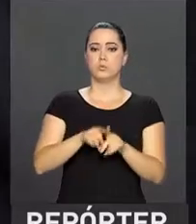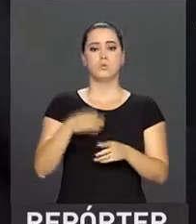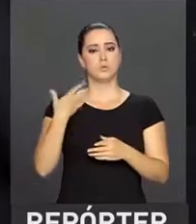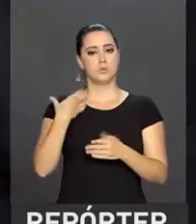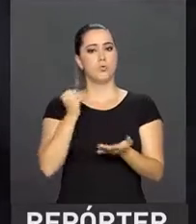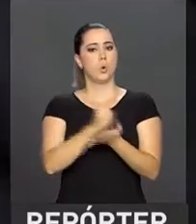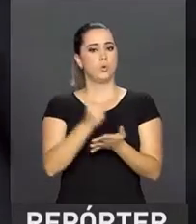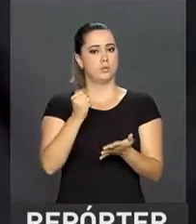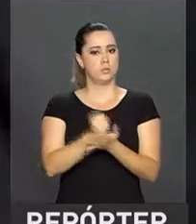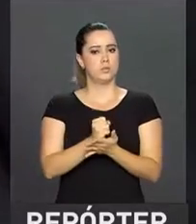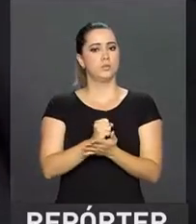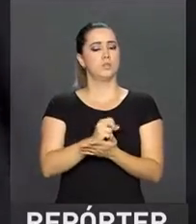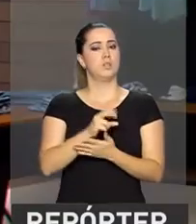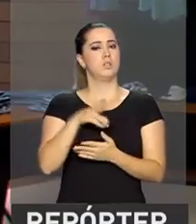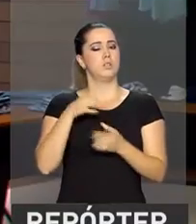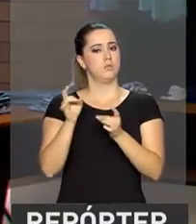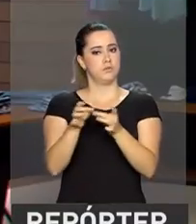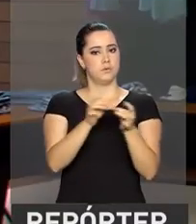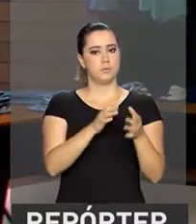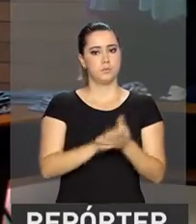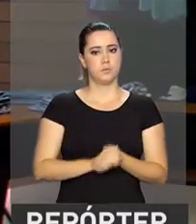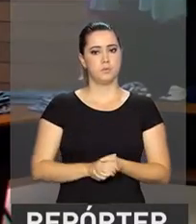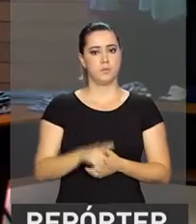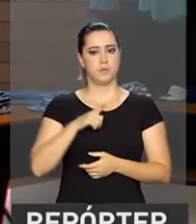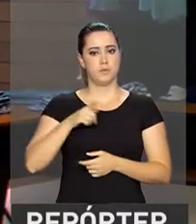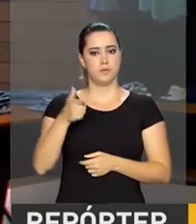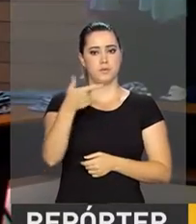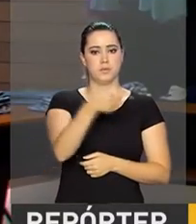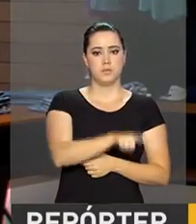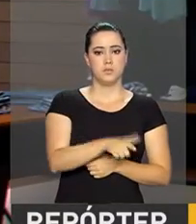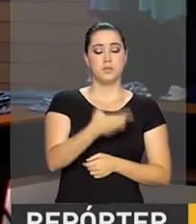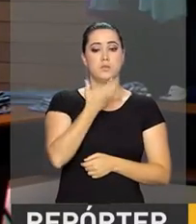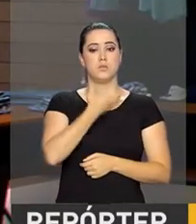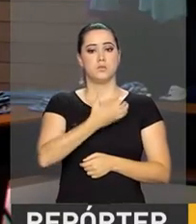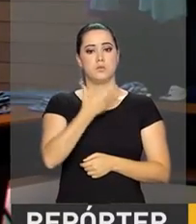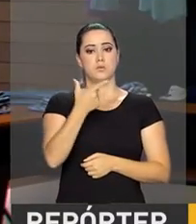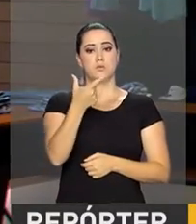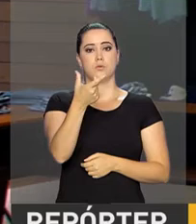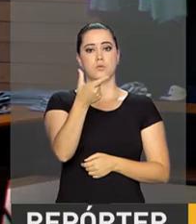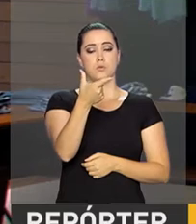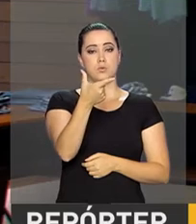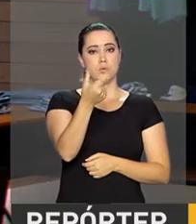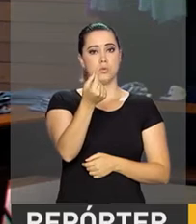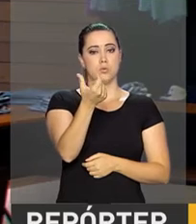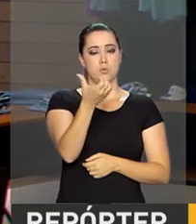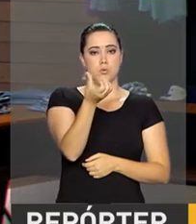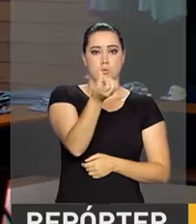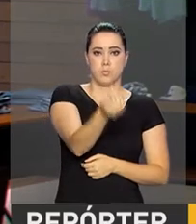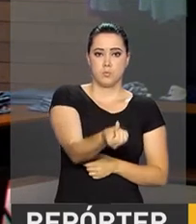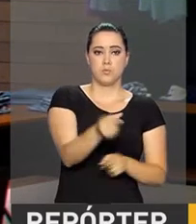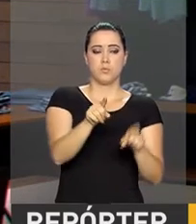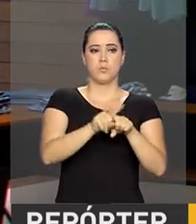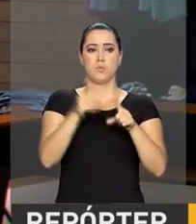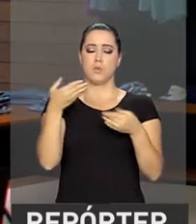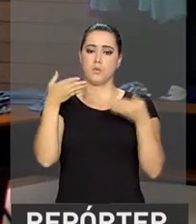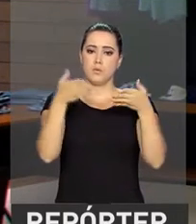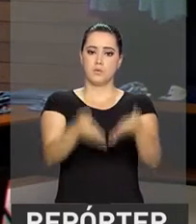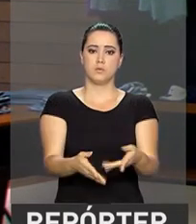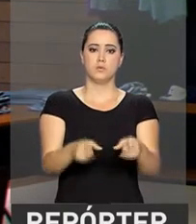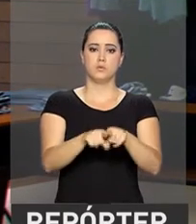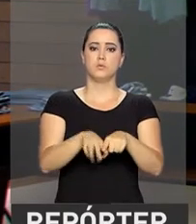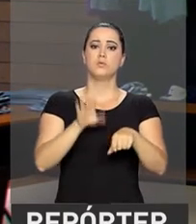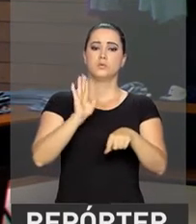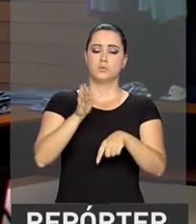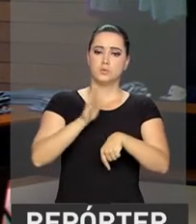acabou contratado como vendedor teve outra oportunidade em dezembro de 2016 aqui né como temporário vim pra cá que